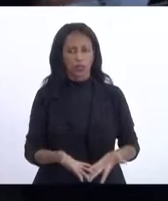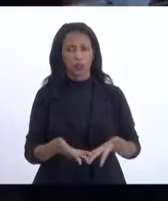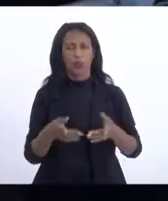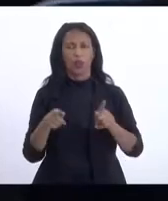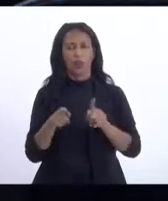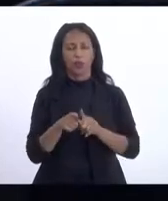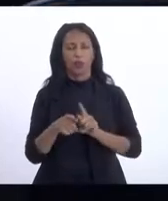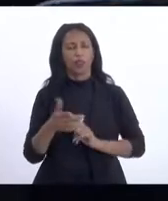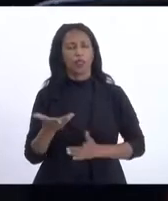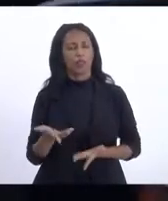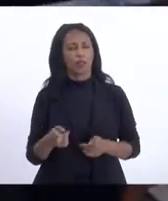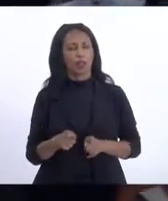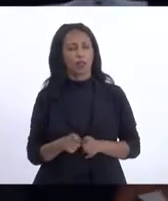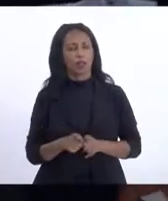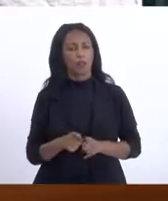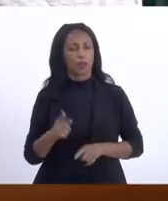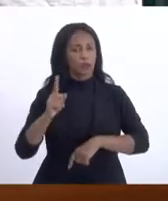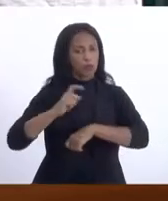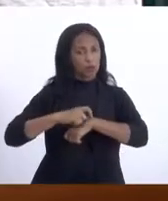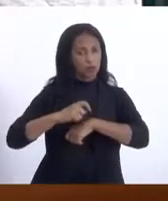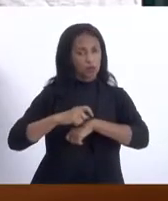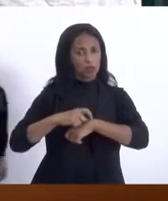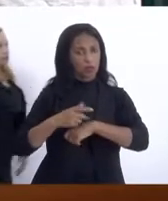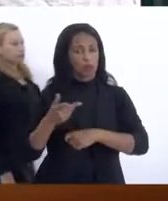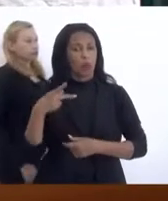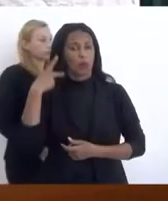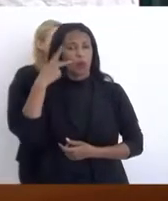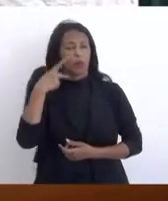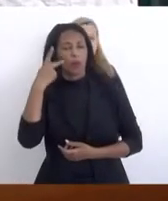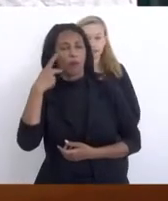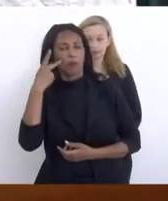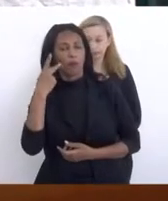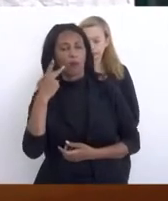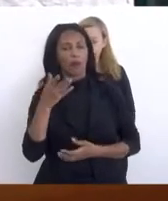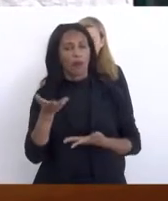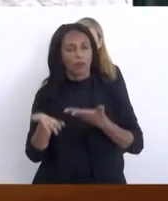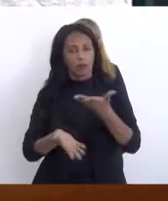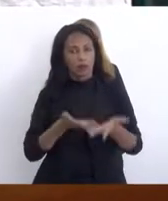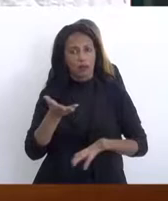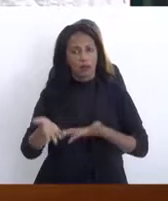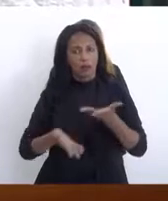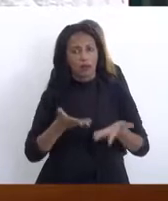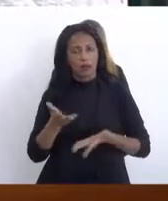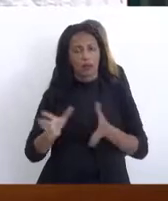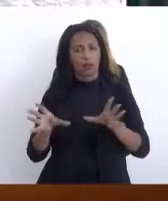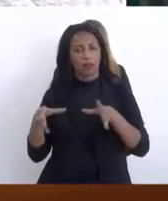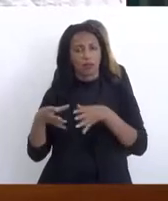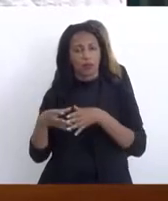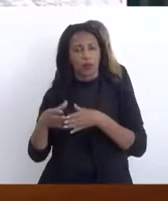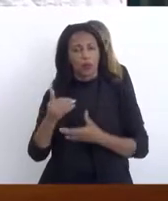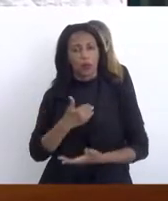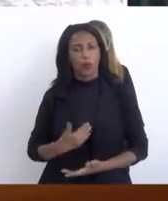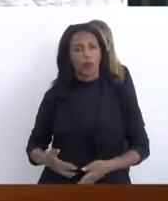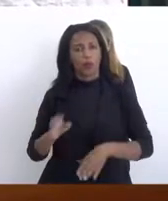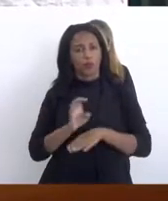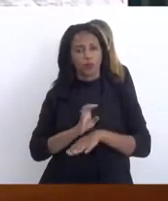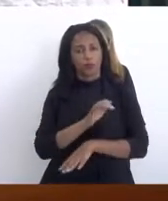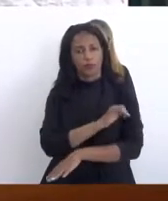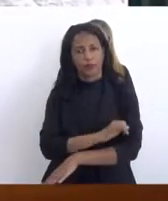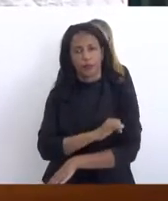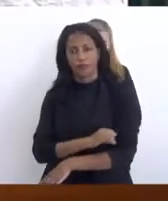40% do seu tempo como parlamentar dedicado aos consórcios públicos no Estado do Rio de